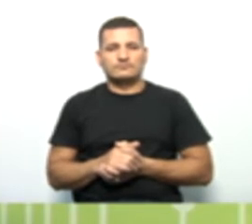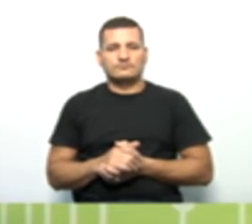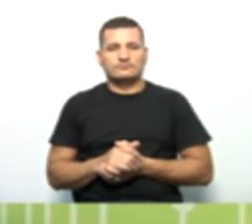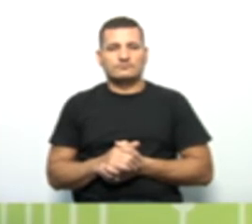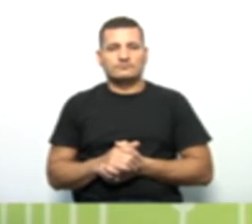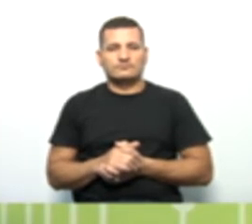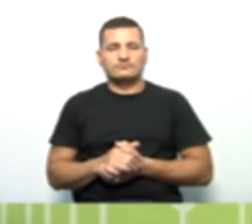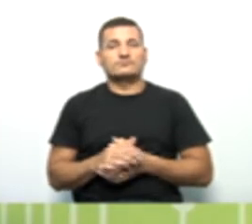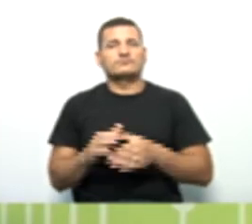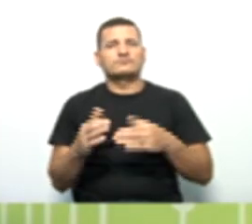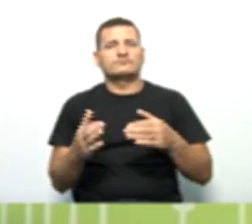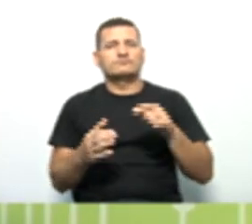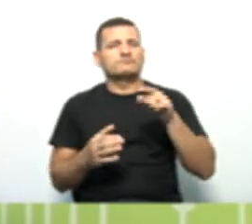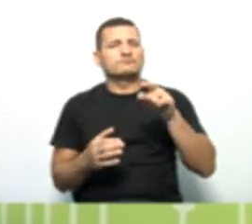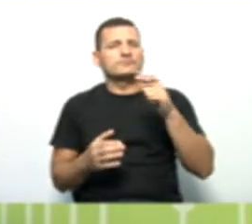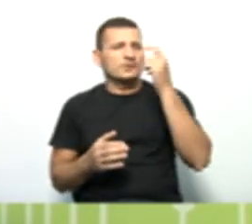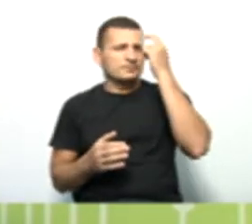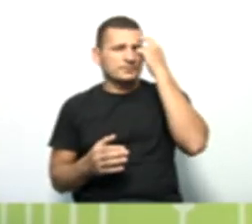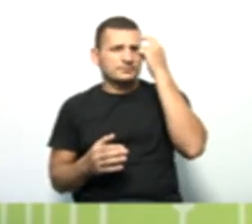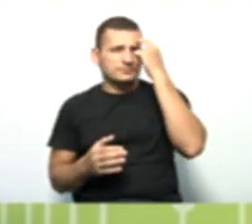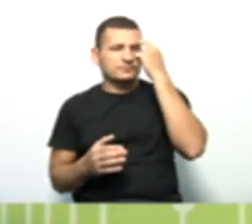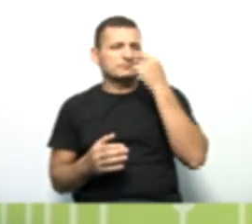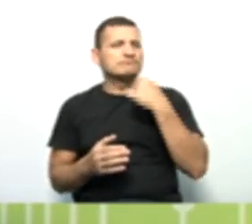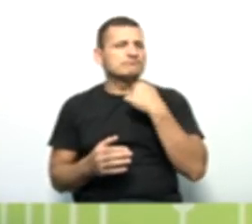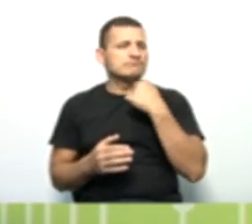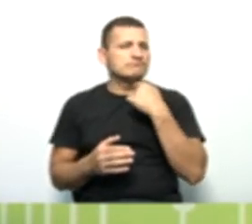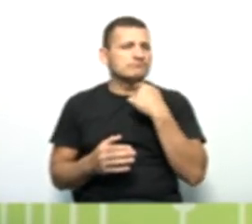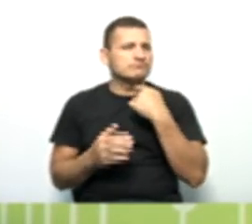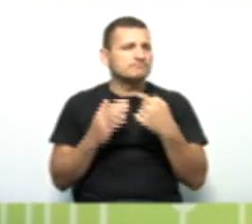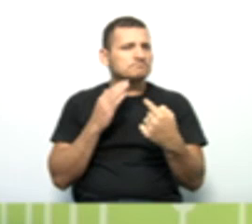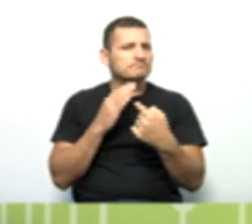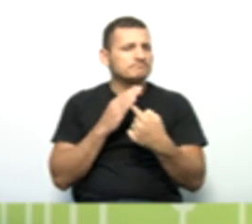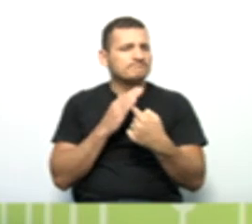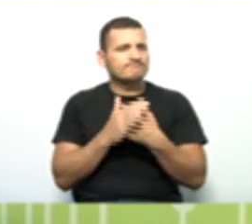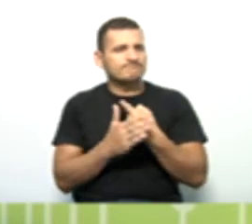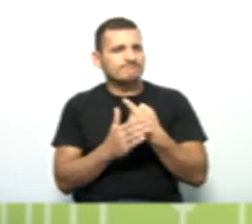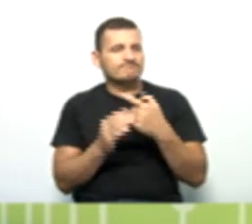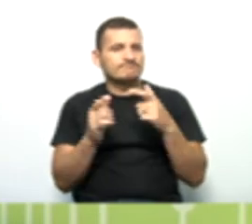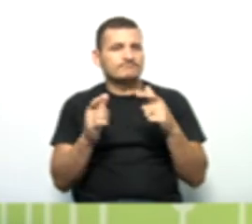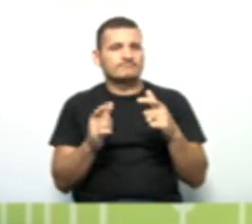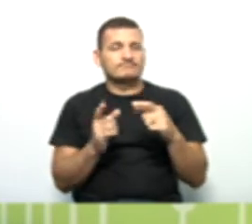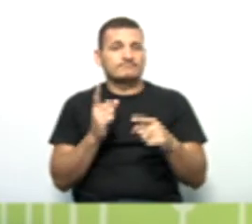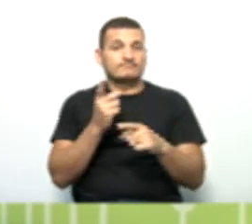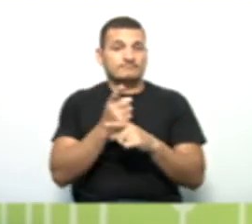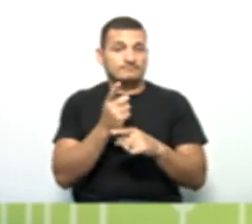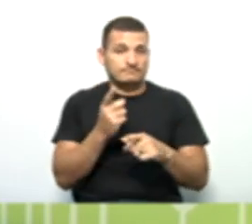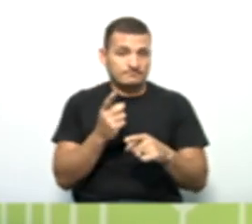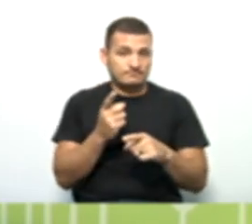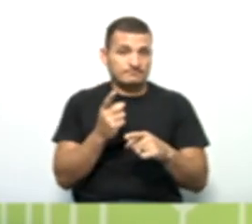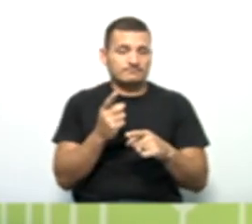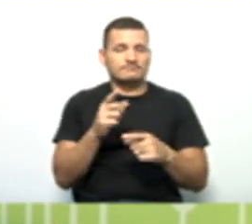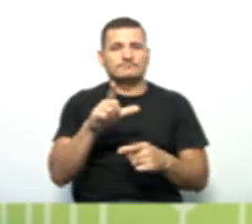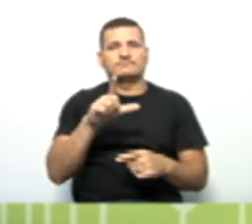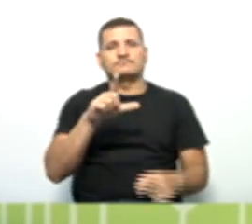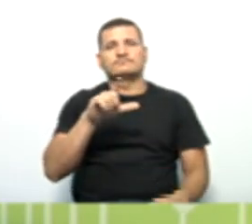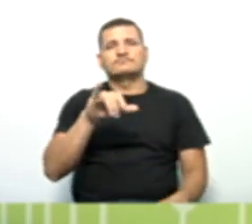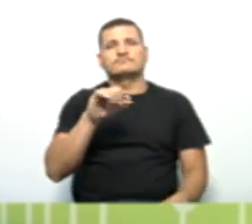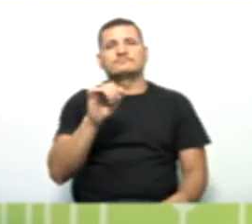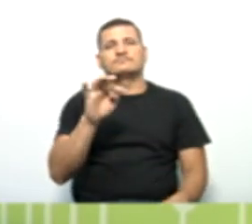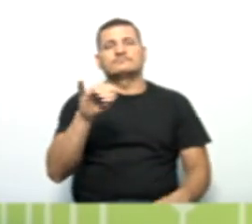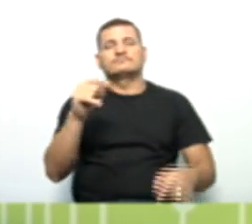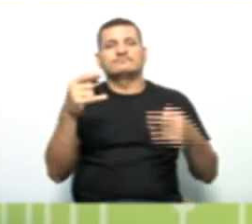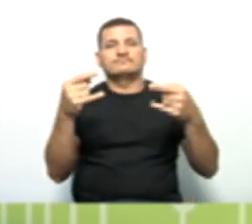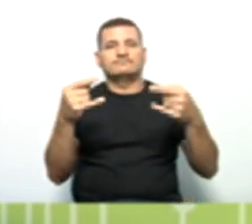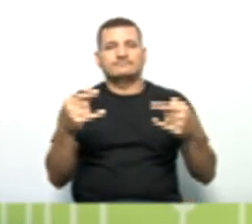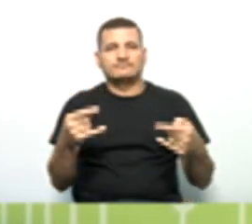Bom, aí você se pergunta, aonde que nós encontramos as listas, as tuplas, que eu vou apresentar hoje para vocês, o